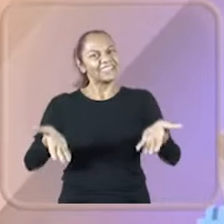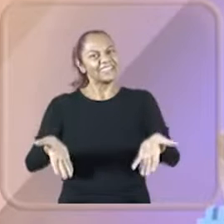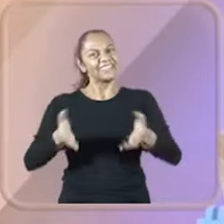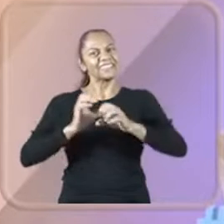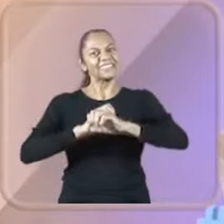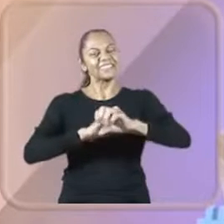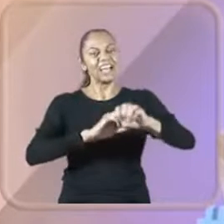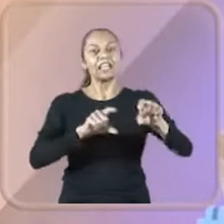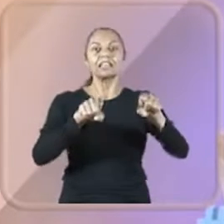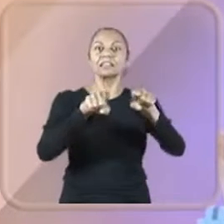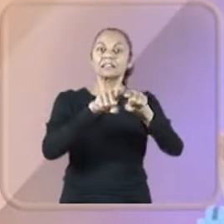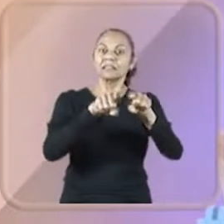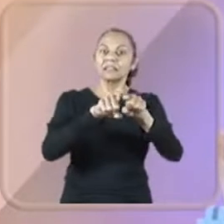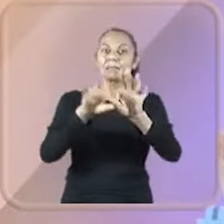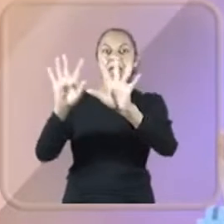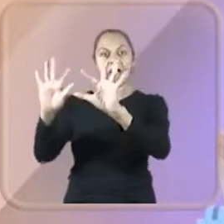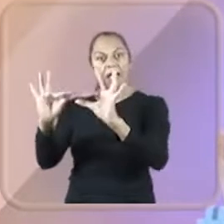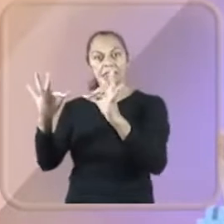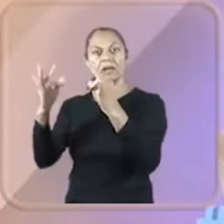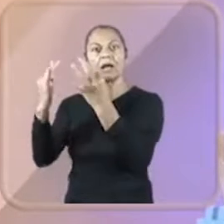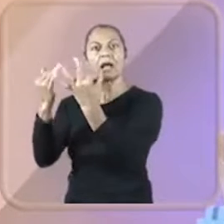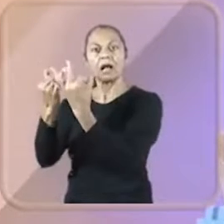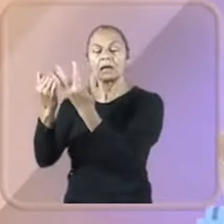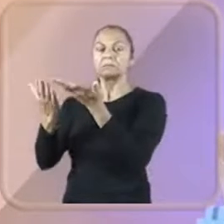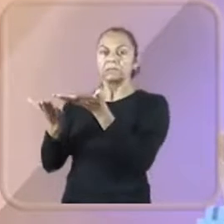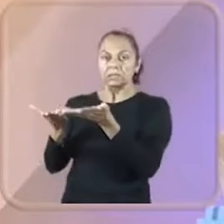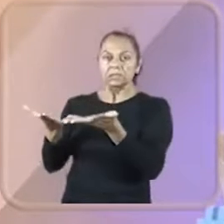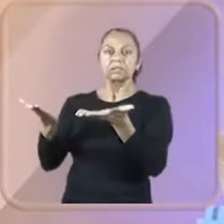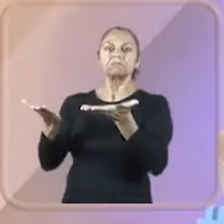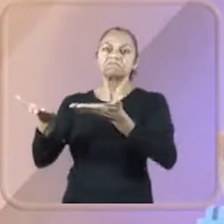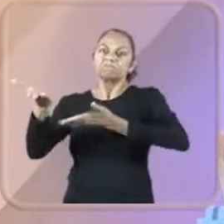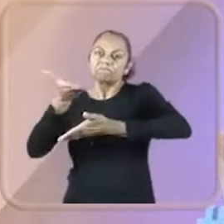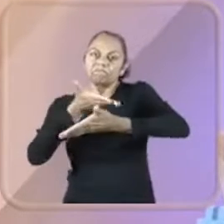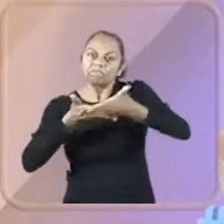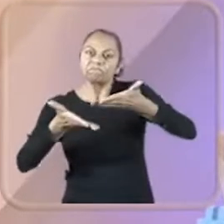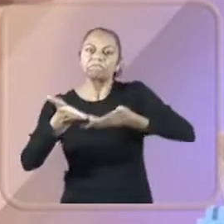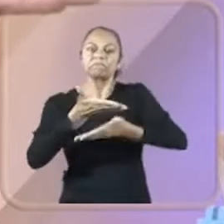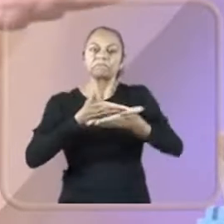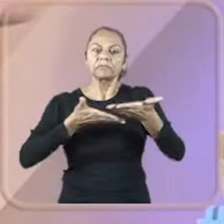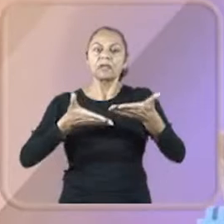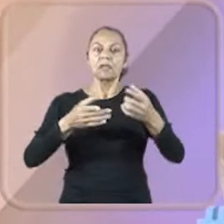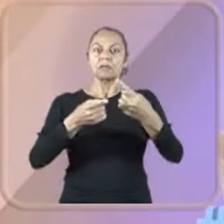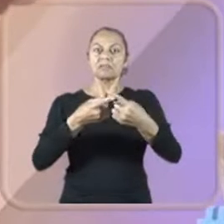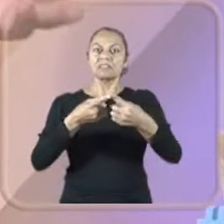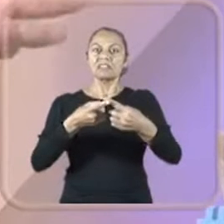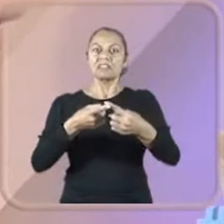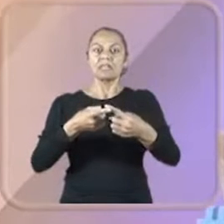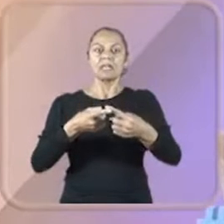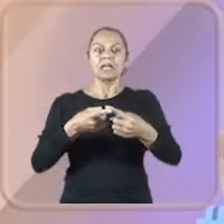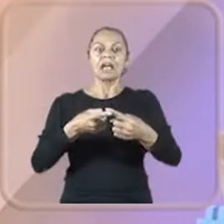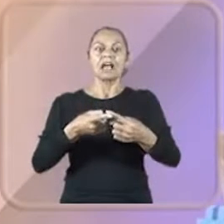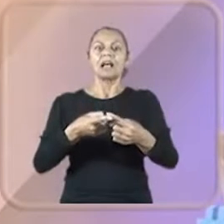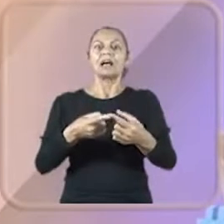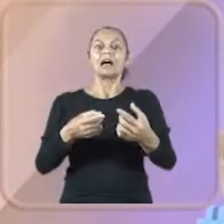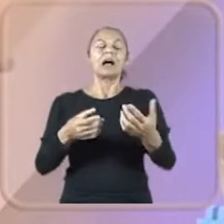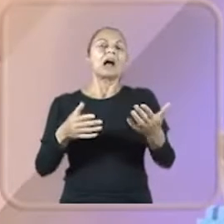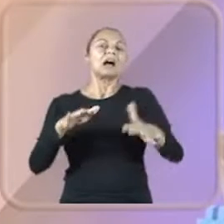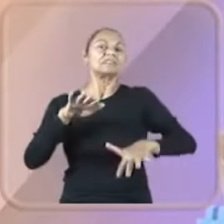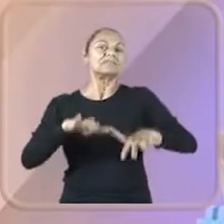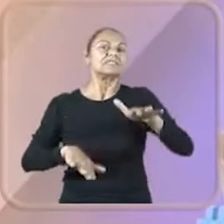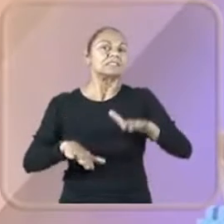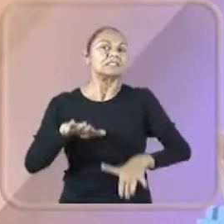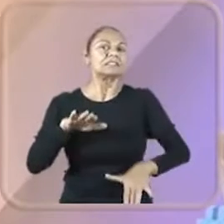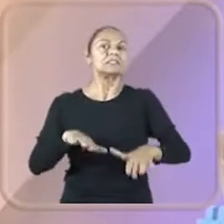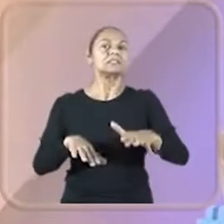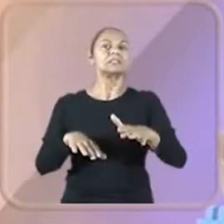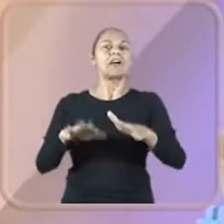ensino, ouvir as famílias, né? Porque nós estamos gerindo muitos conflitos de pais e